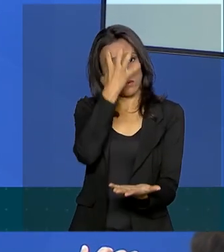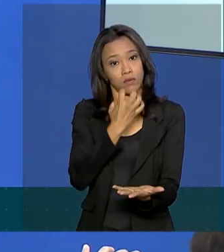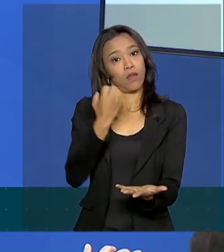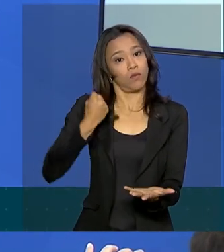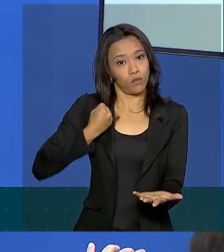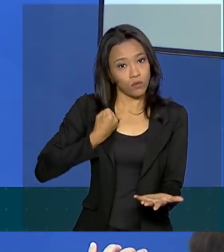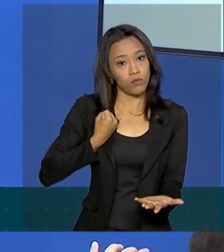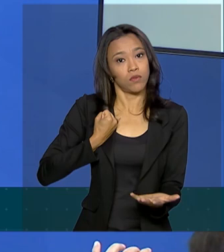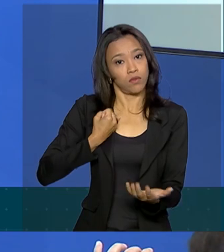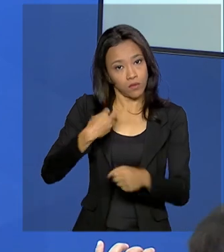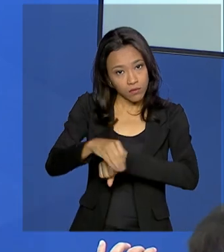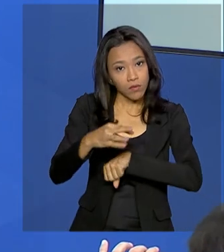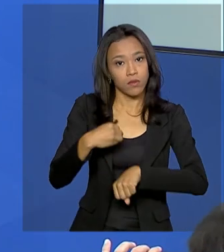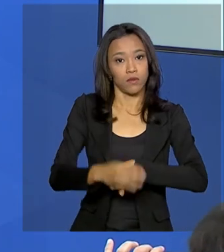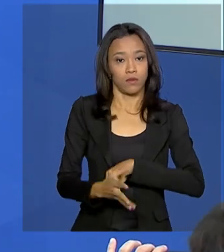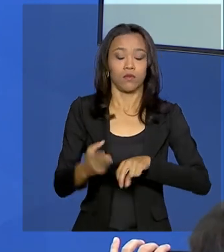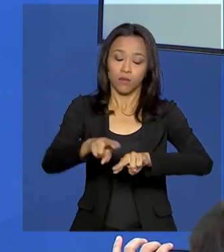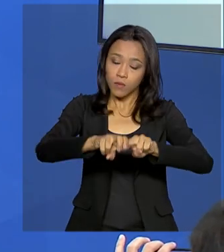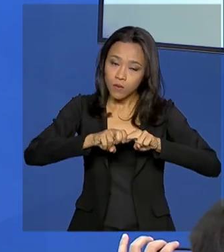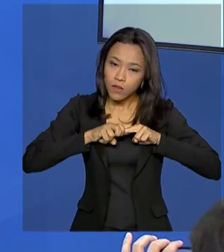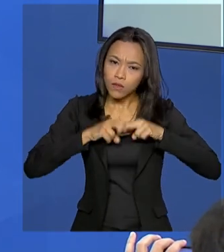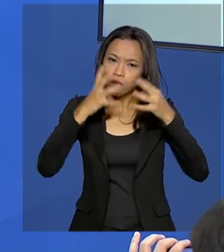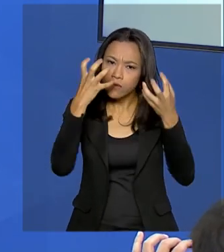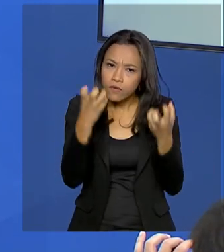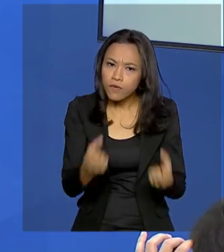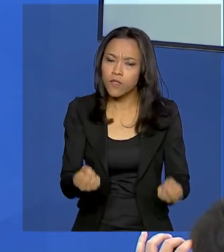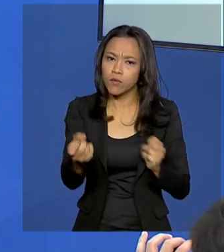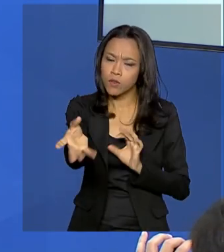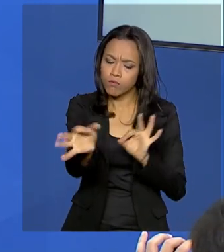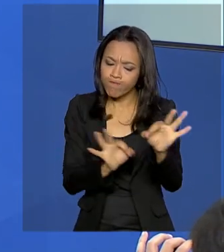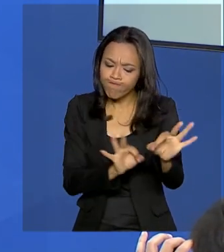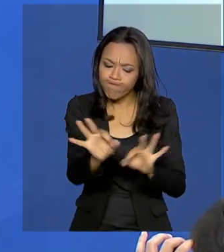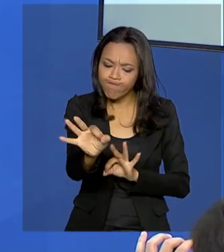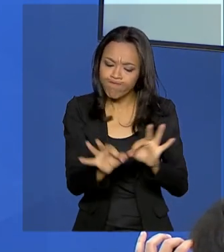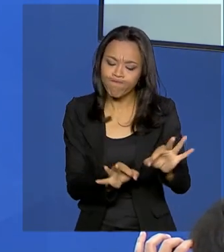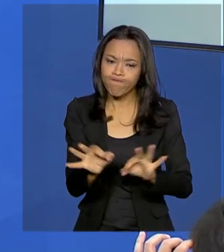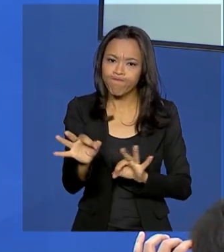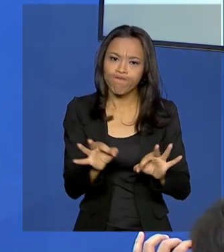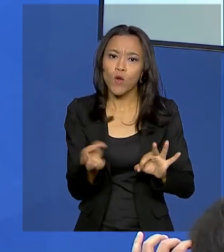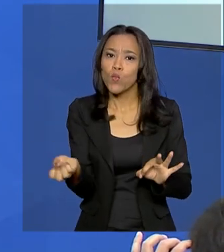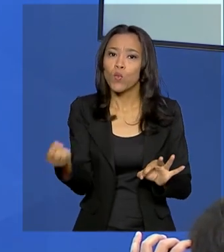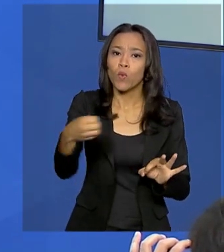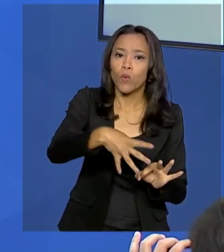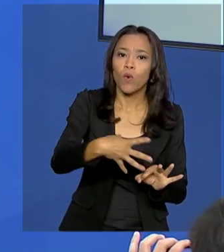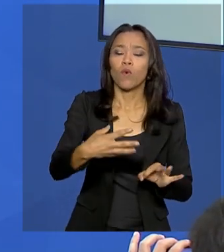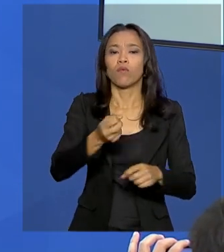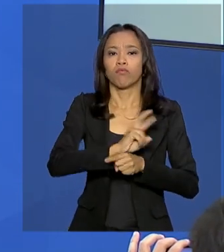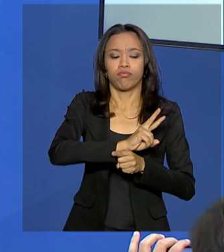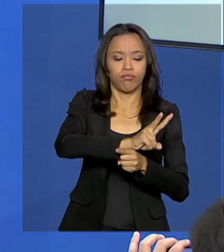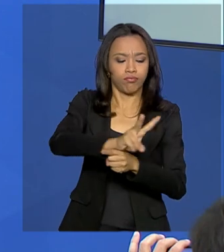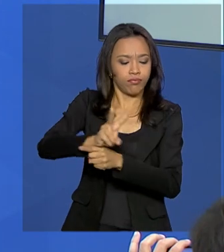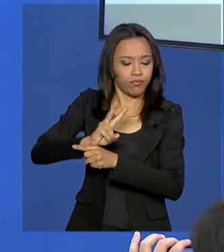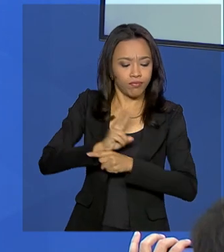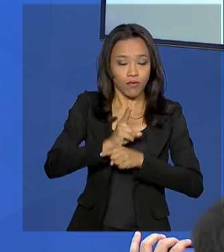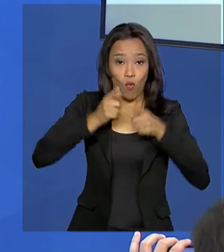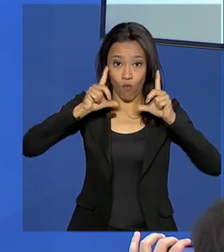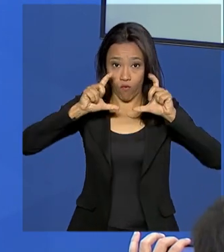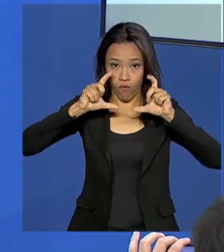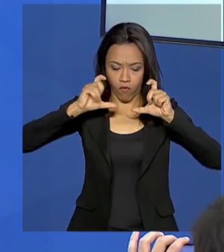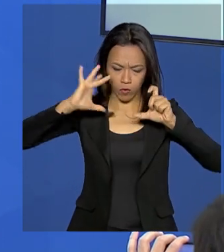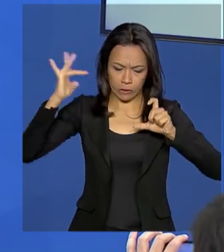E é isso que nós vamos construir em conjunto com esse novo modelo de monitoramento por imagens de alta resolução,